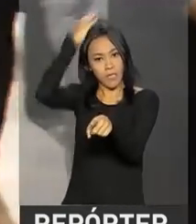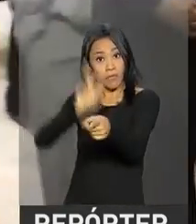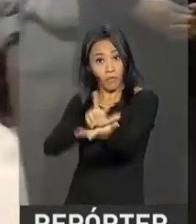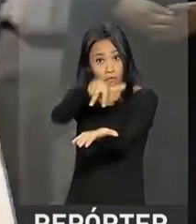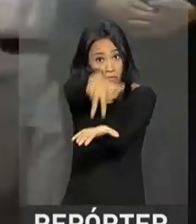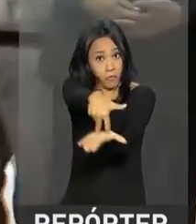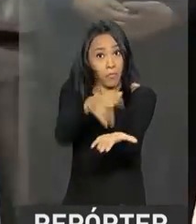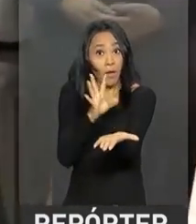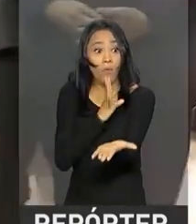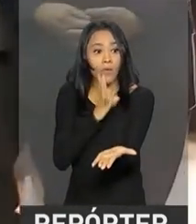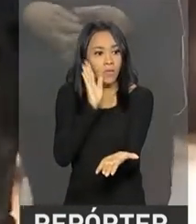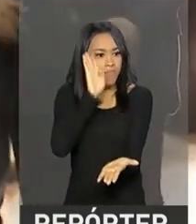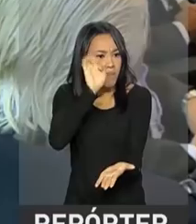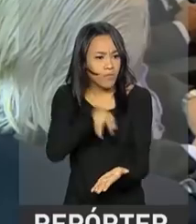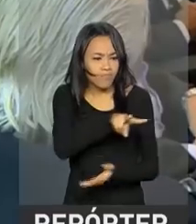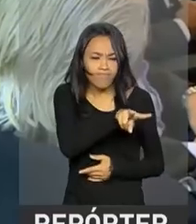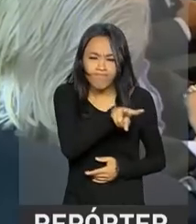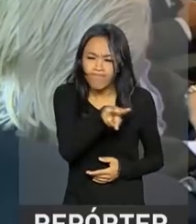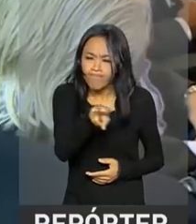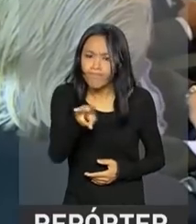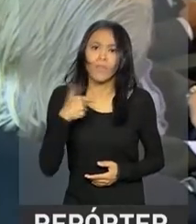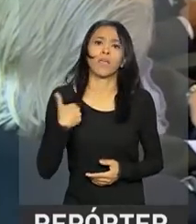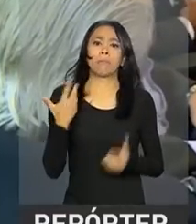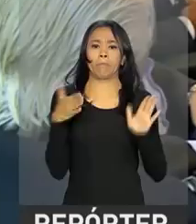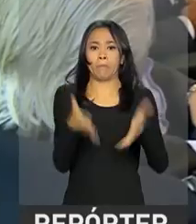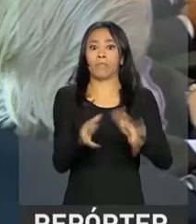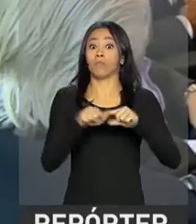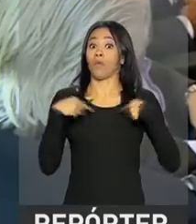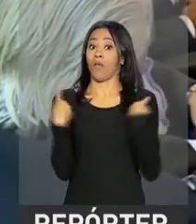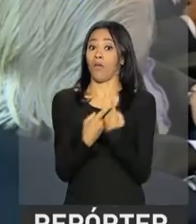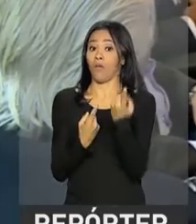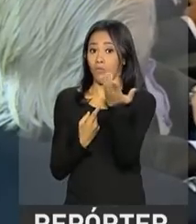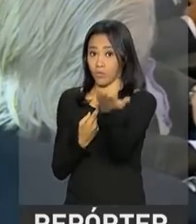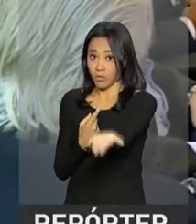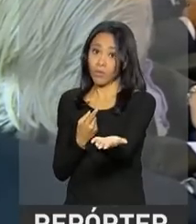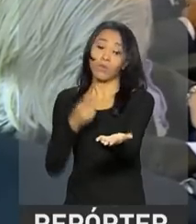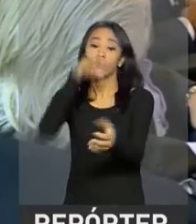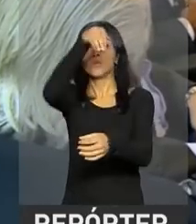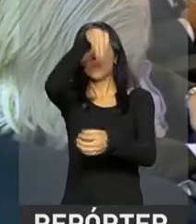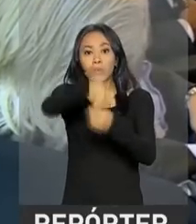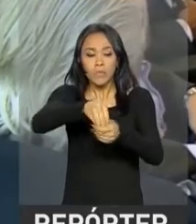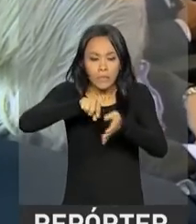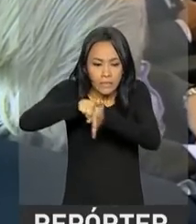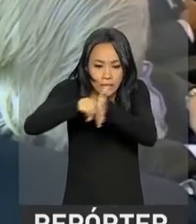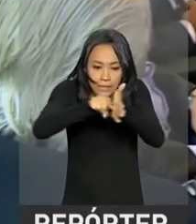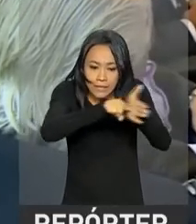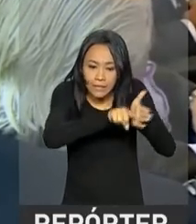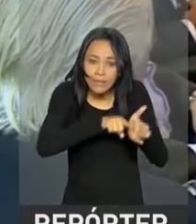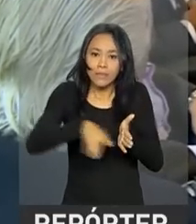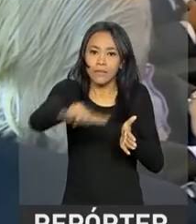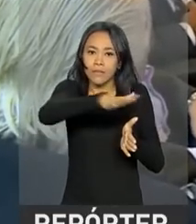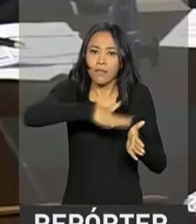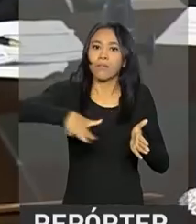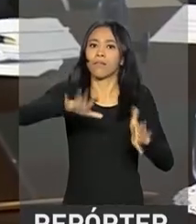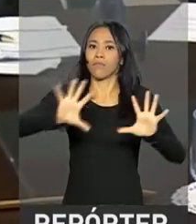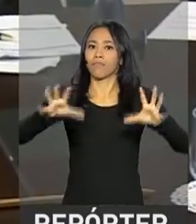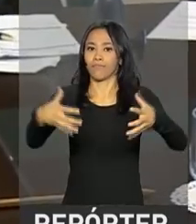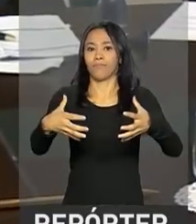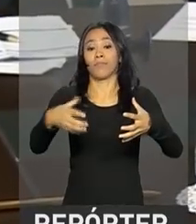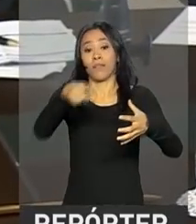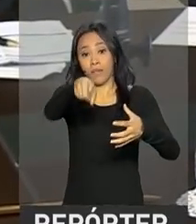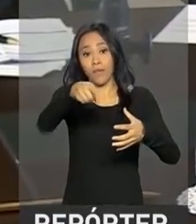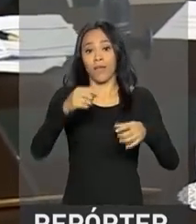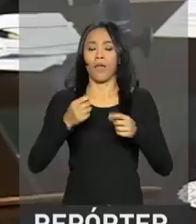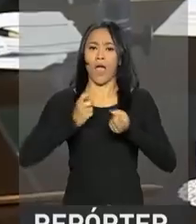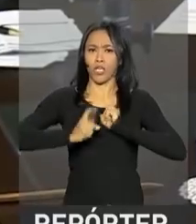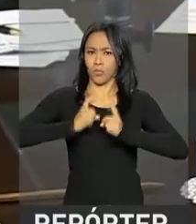conhecer de perto o projeto Sirius. Ele participou de uma reunião no Centro Nacional de Pesquisa em Energias e Materiais, que